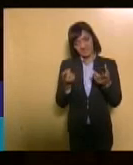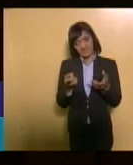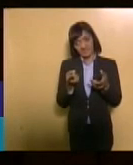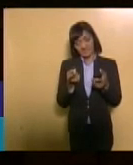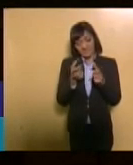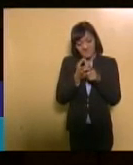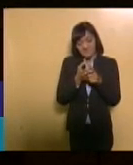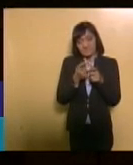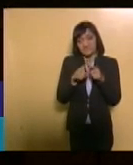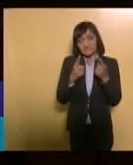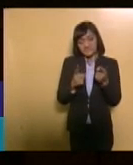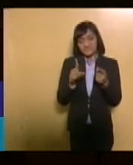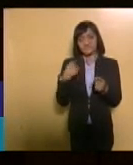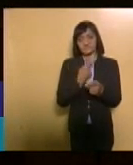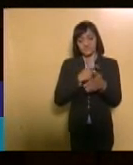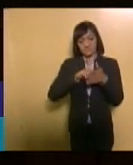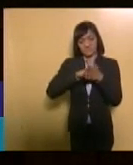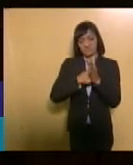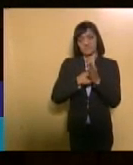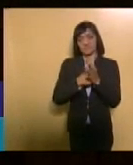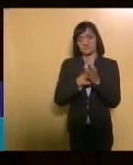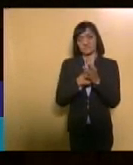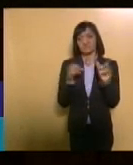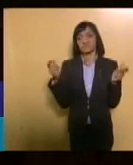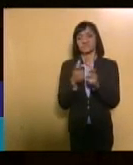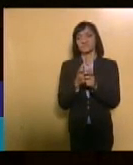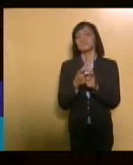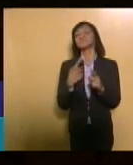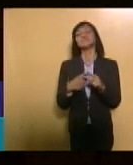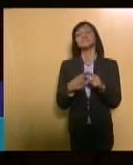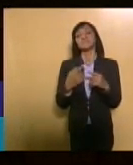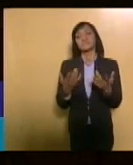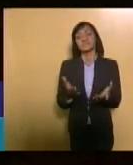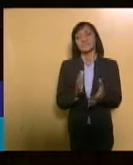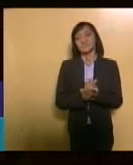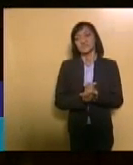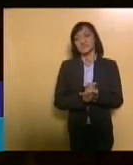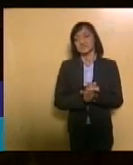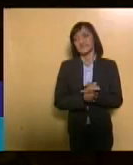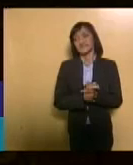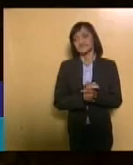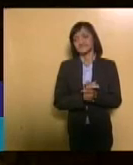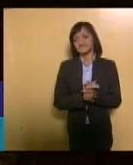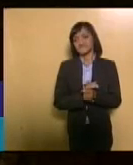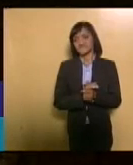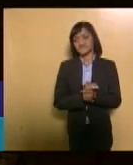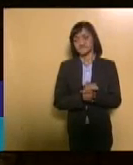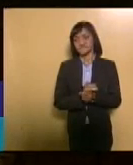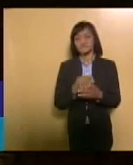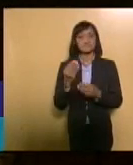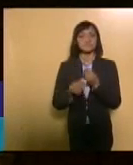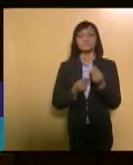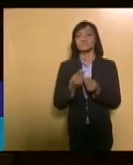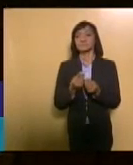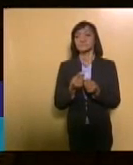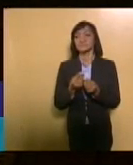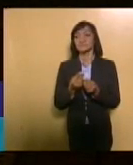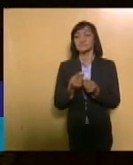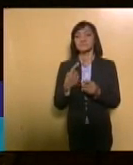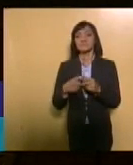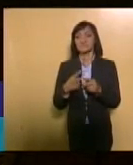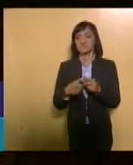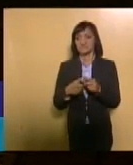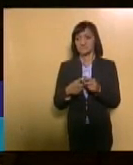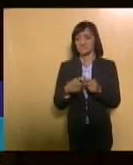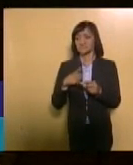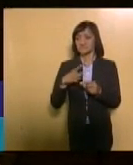nós conseguimos estancar e diminuir por qu e diminuir o inúmeros absolutos justamente por conta do